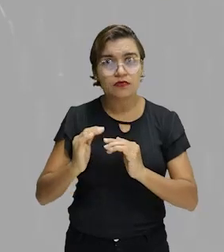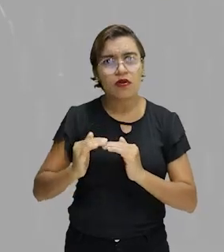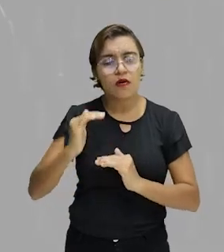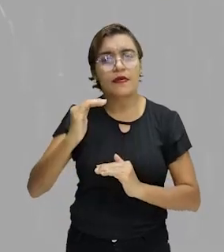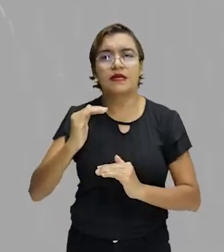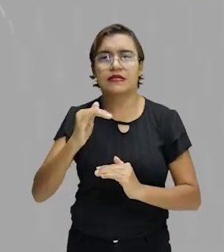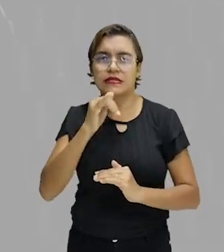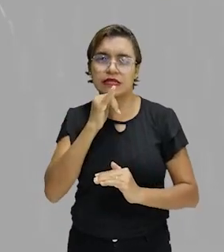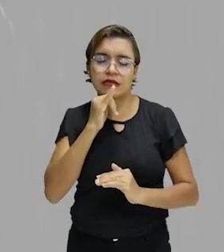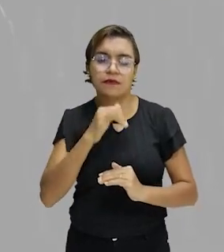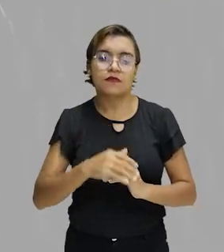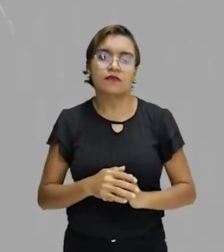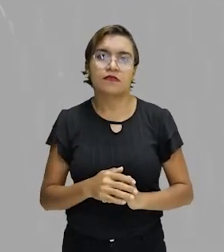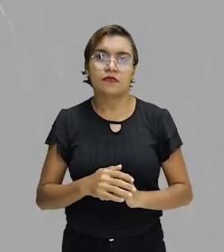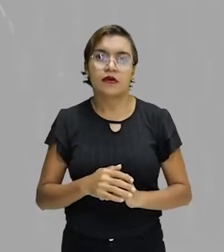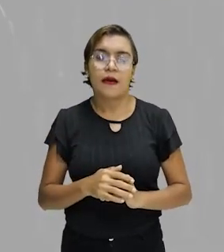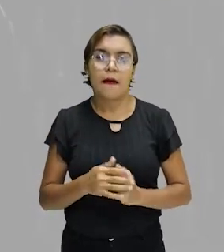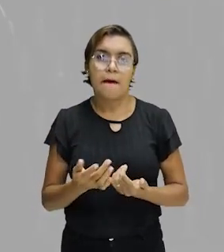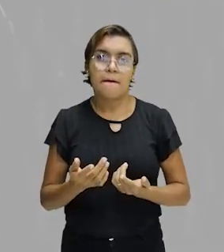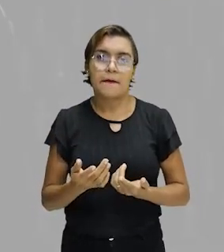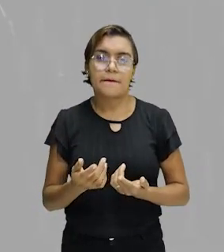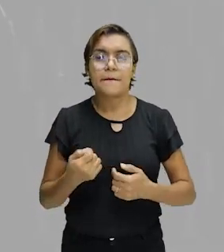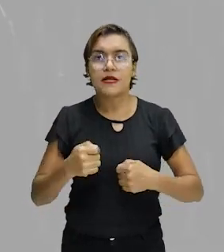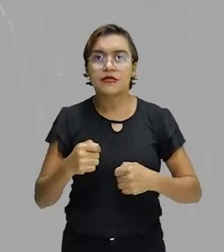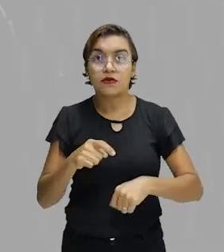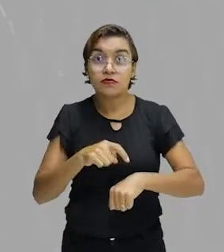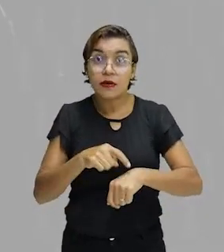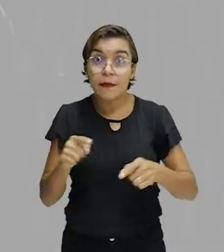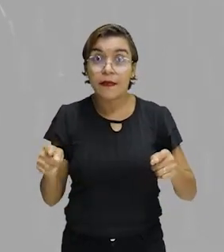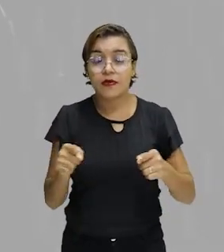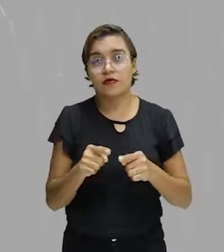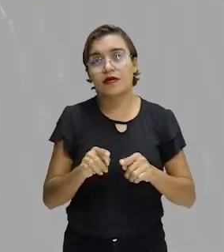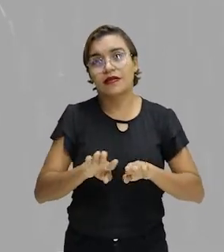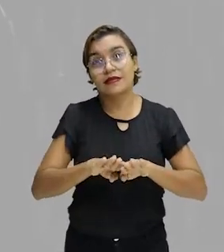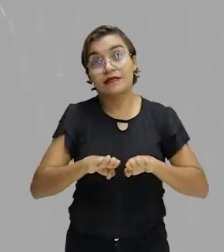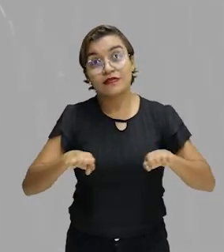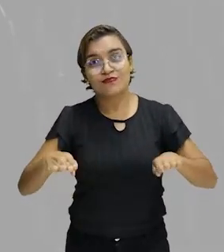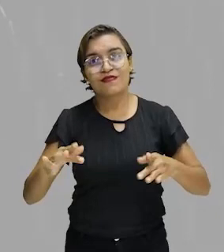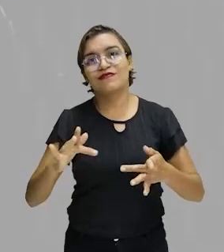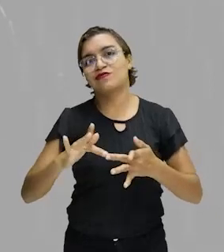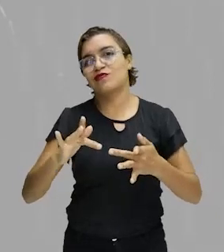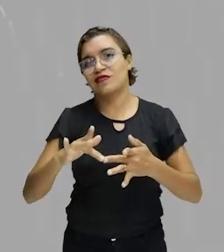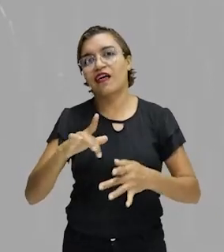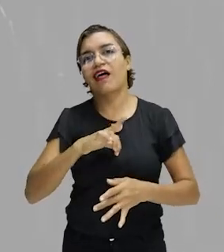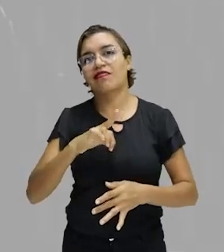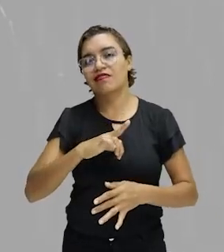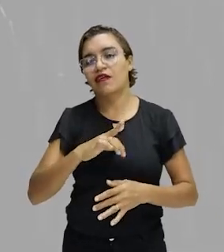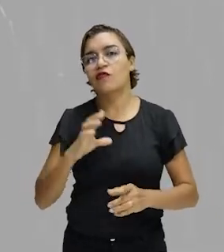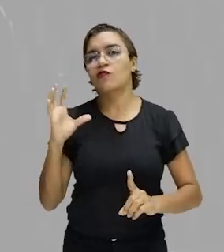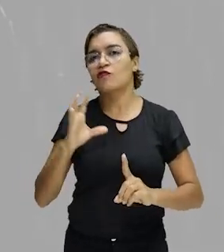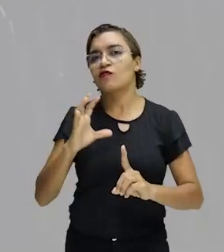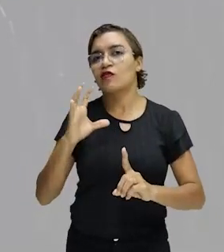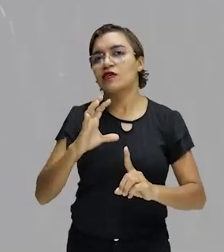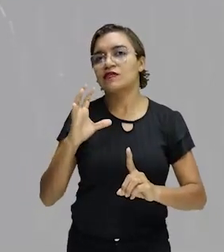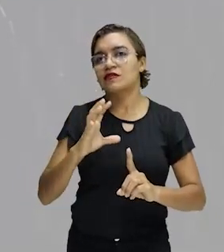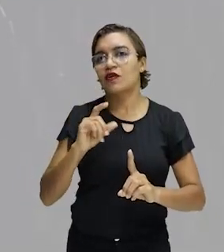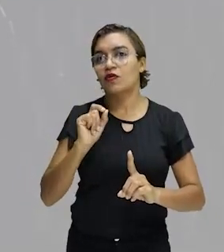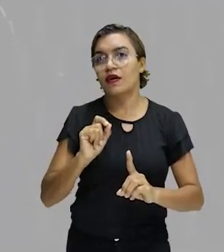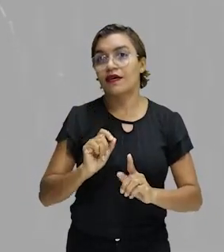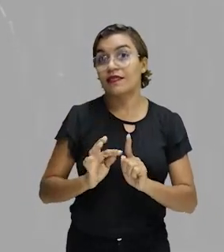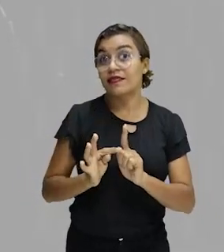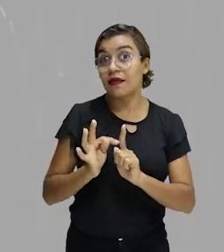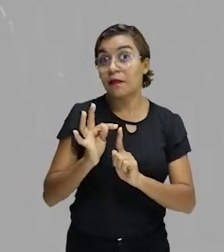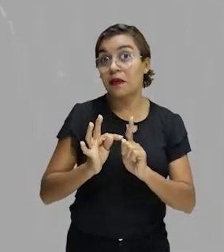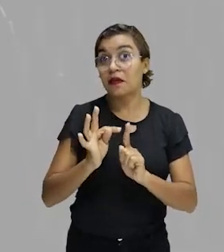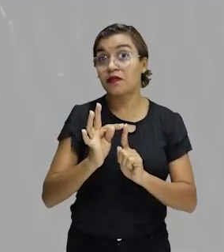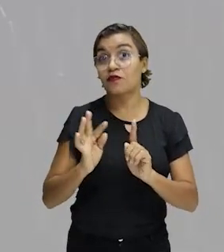vai acontecer num tempo menor, porque já temos uma superfície de contato. Então, aqui influenciou apenas a